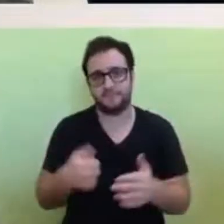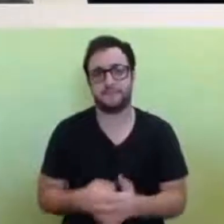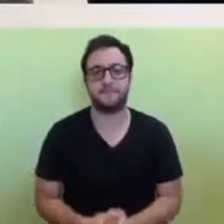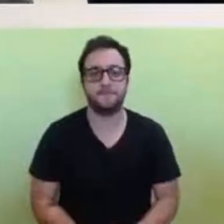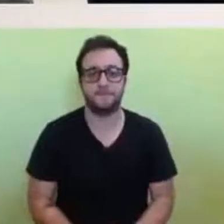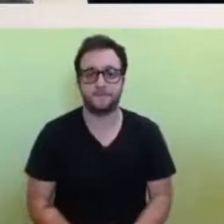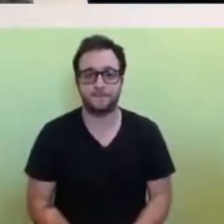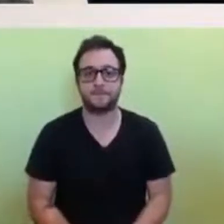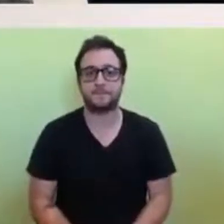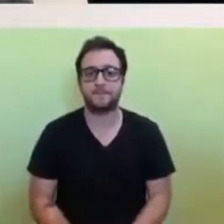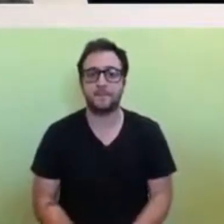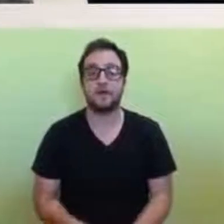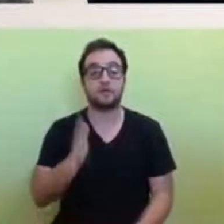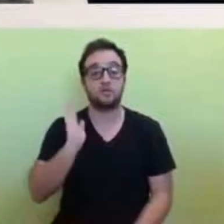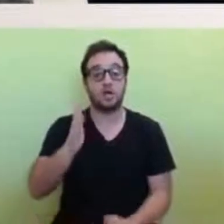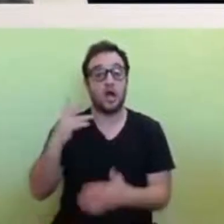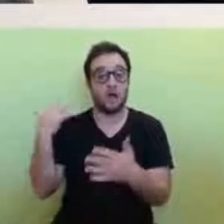tempo,